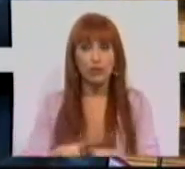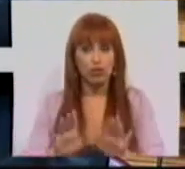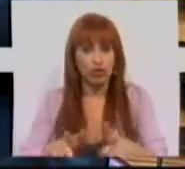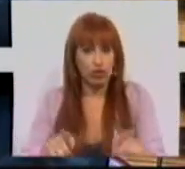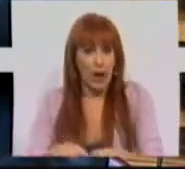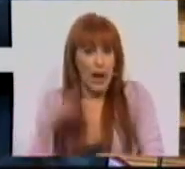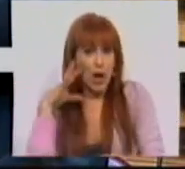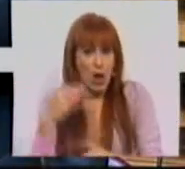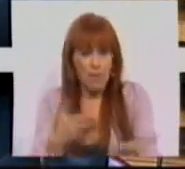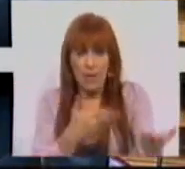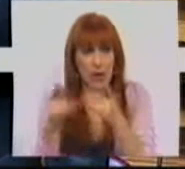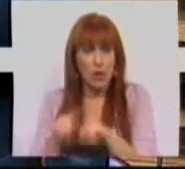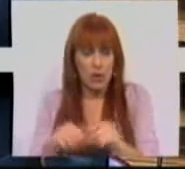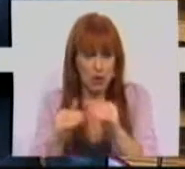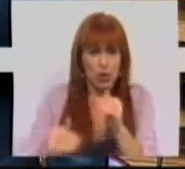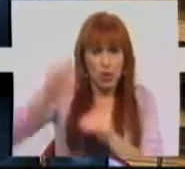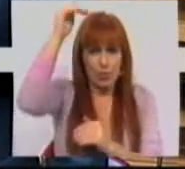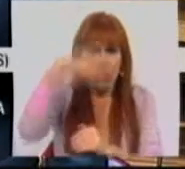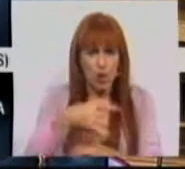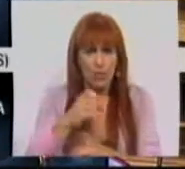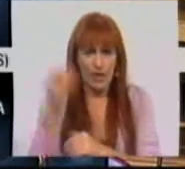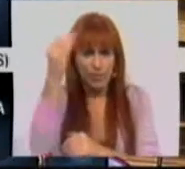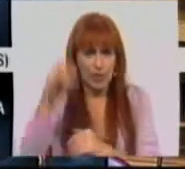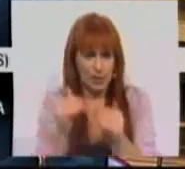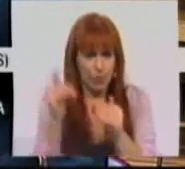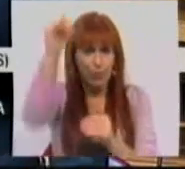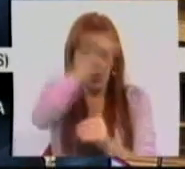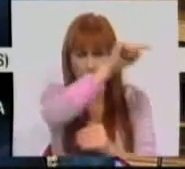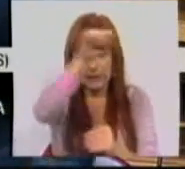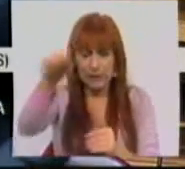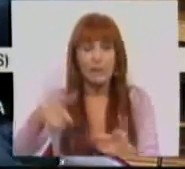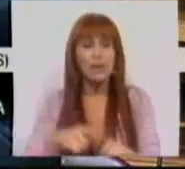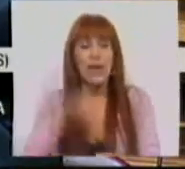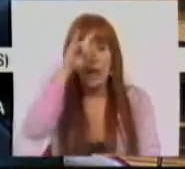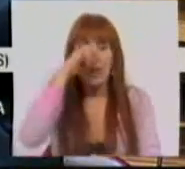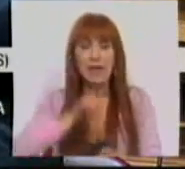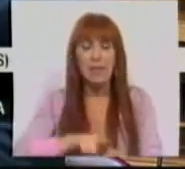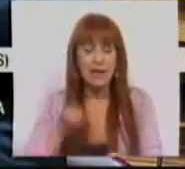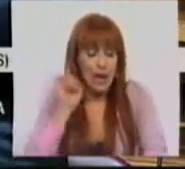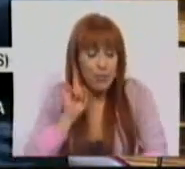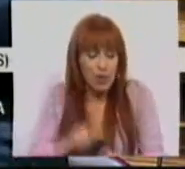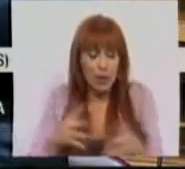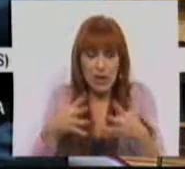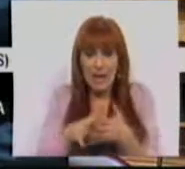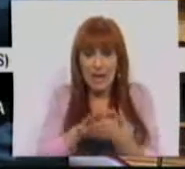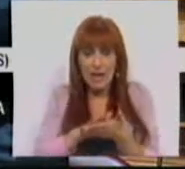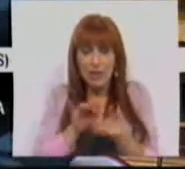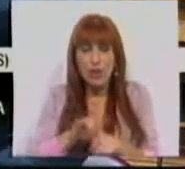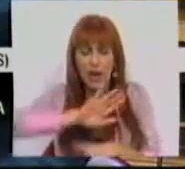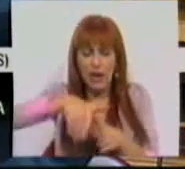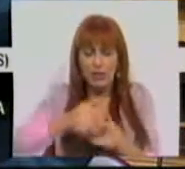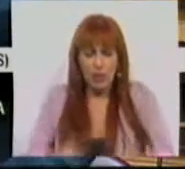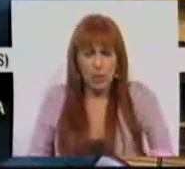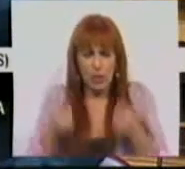são normalmente superiores a 90%. E lembrar também que esta importante infraestrutura envolve